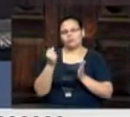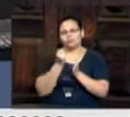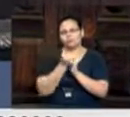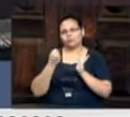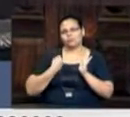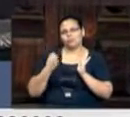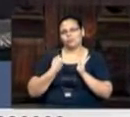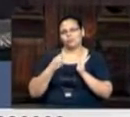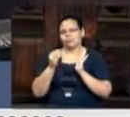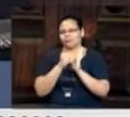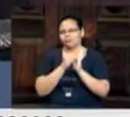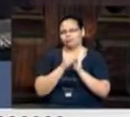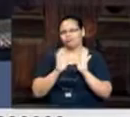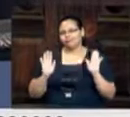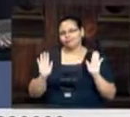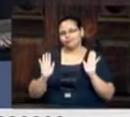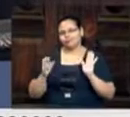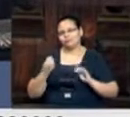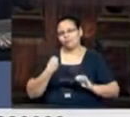acadêmicos